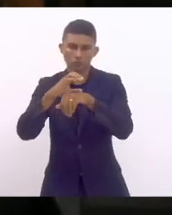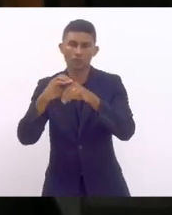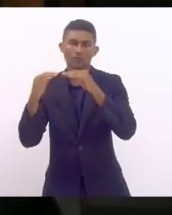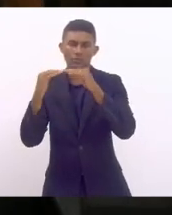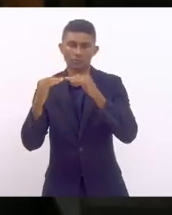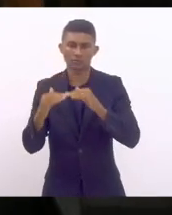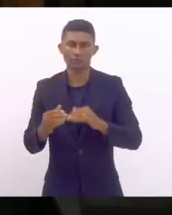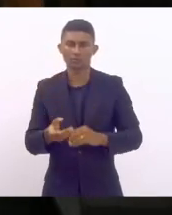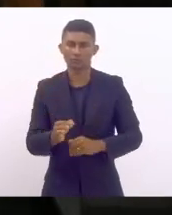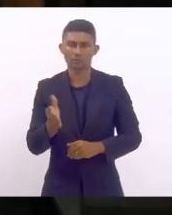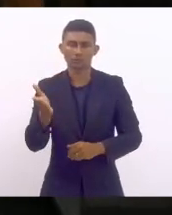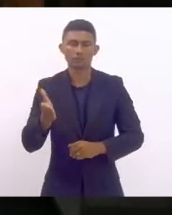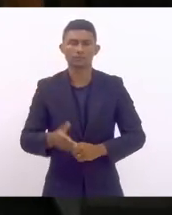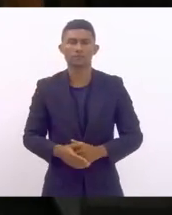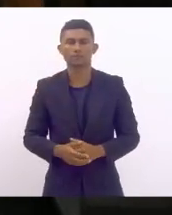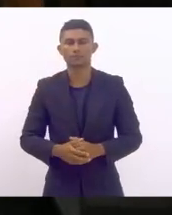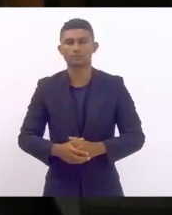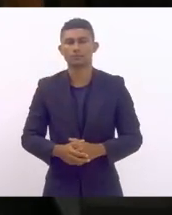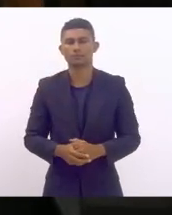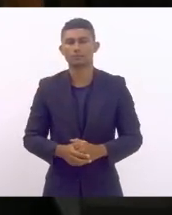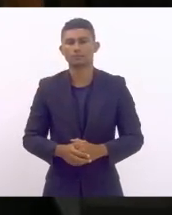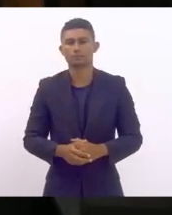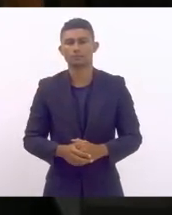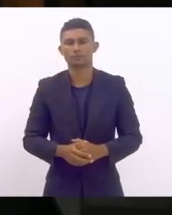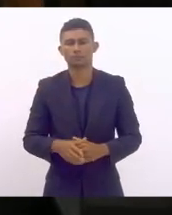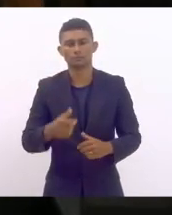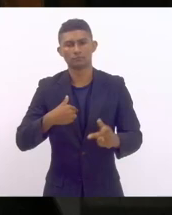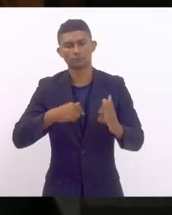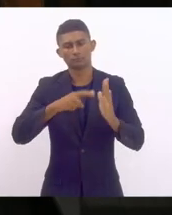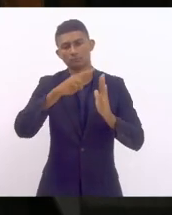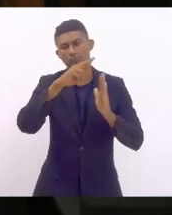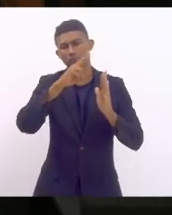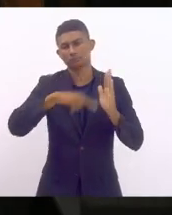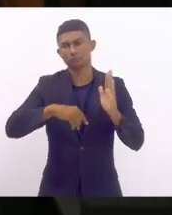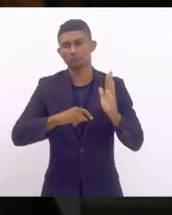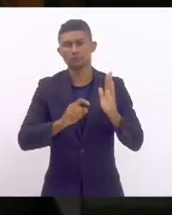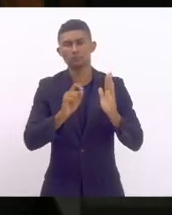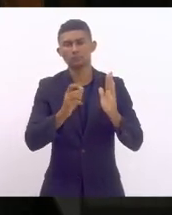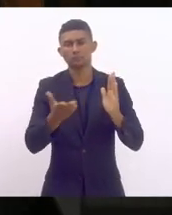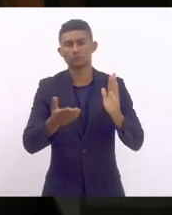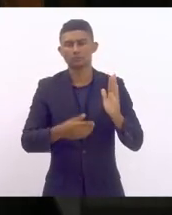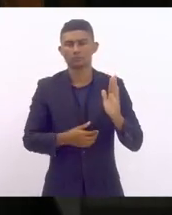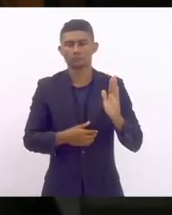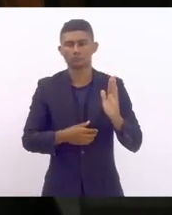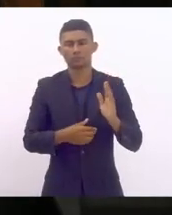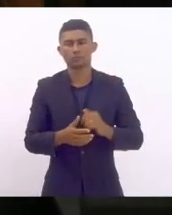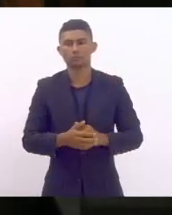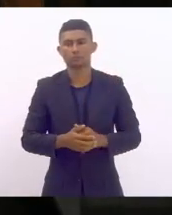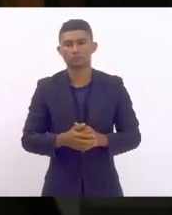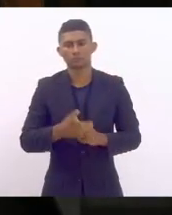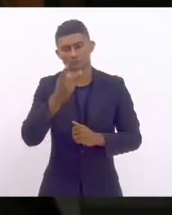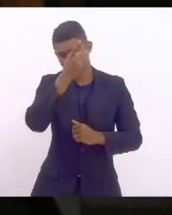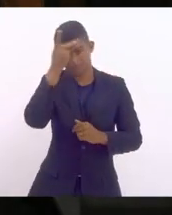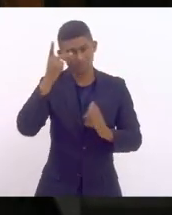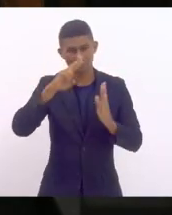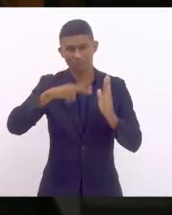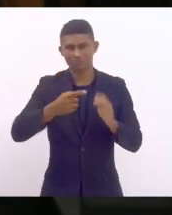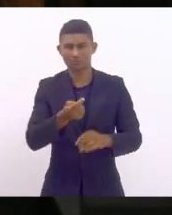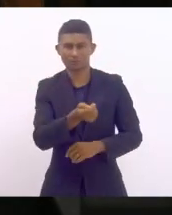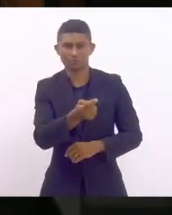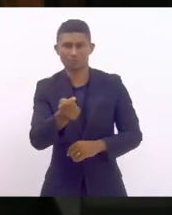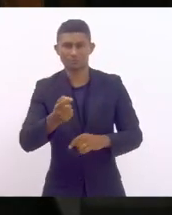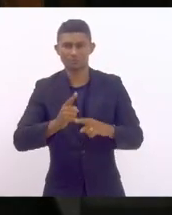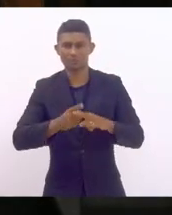constituent eu queria ler seu presidente que pouca gente Lê porque fica